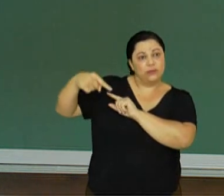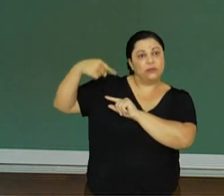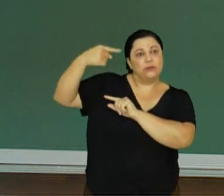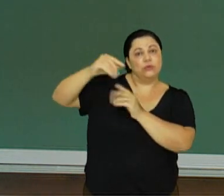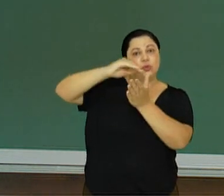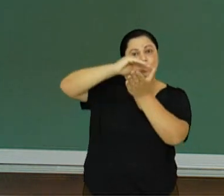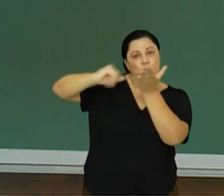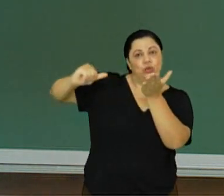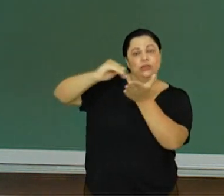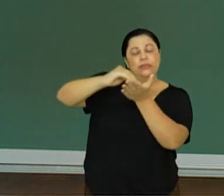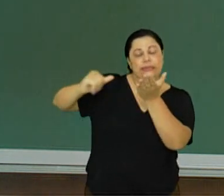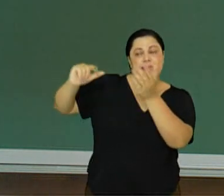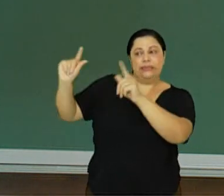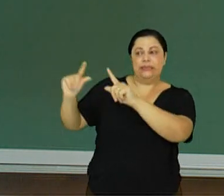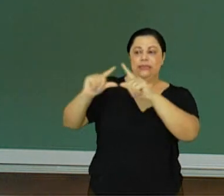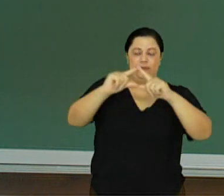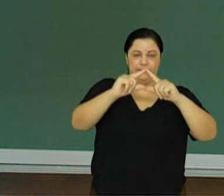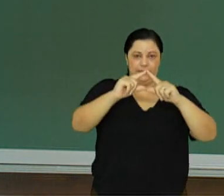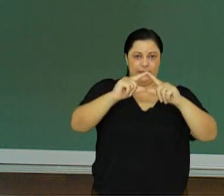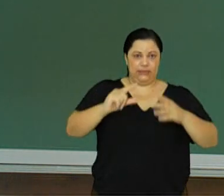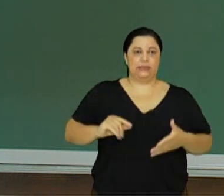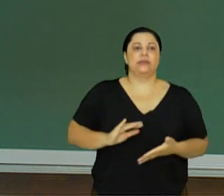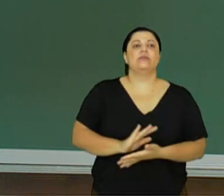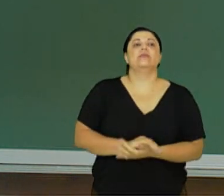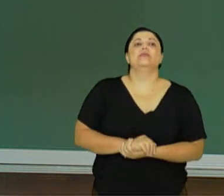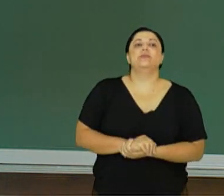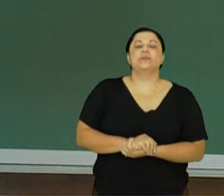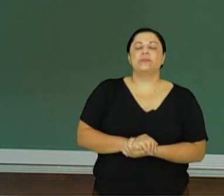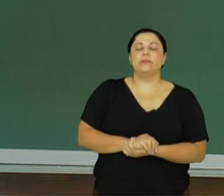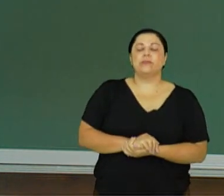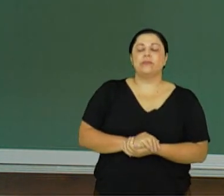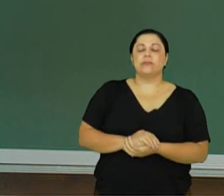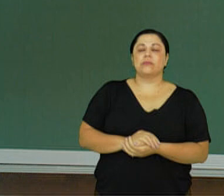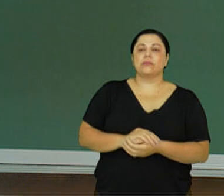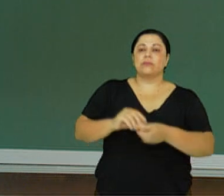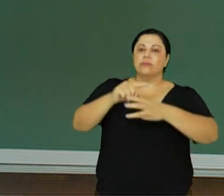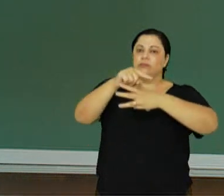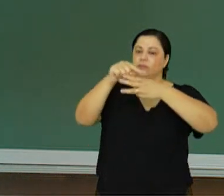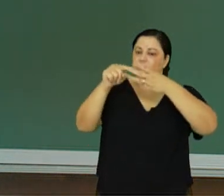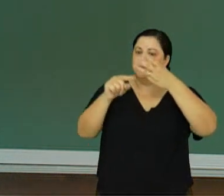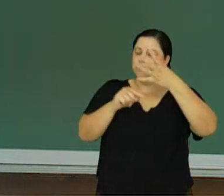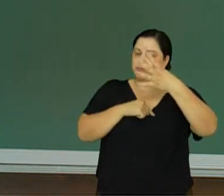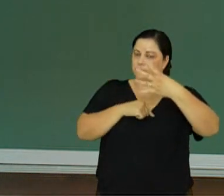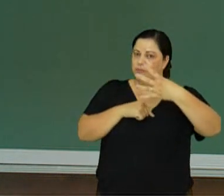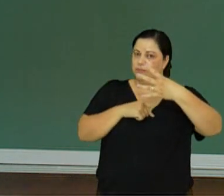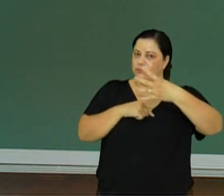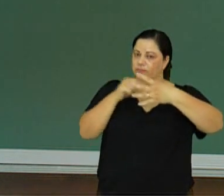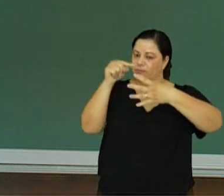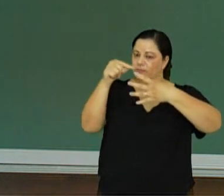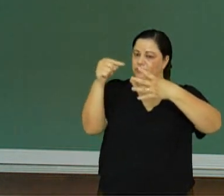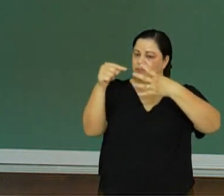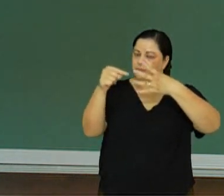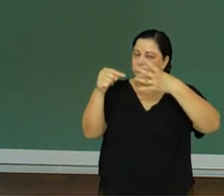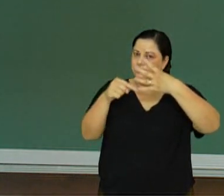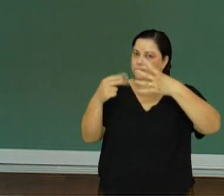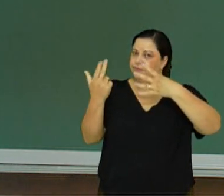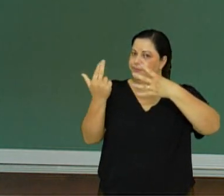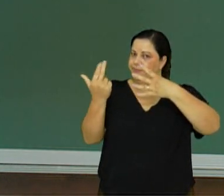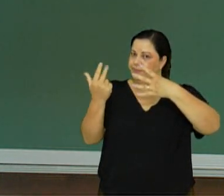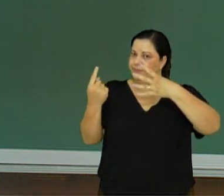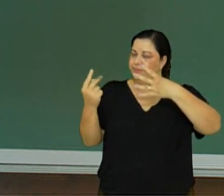pedacinho aqui. Esses 3 aqui, ou melhor, essas 4 partes, eles dizem que tem a mesma